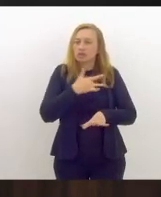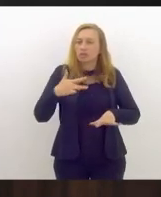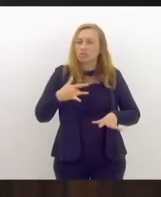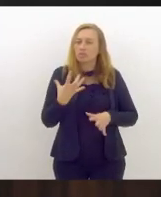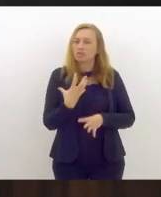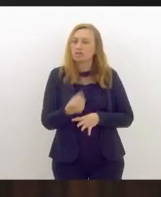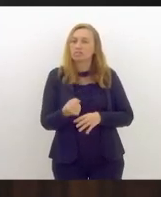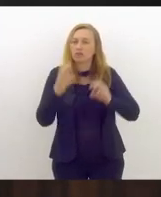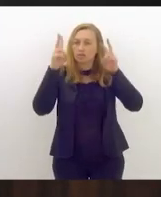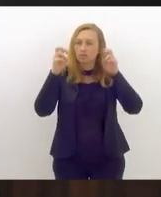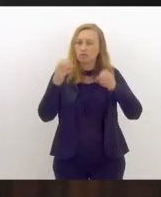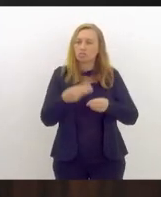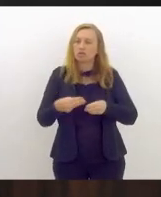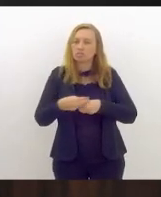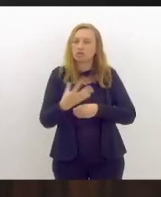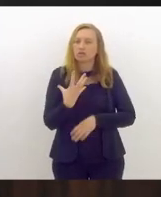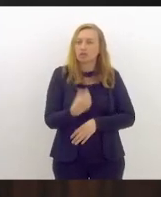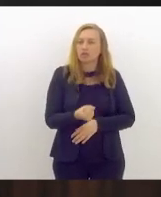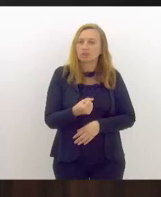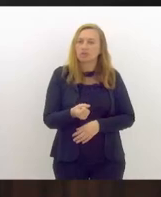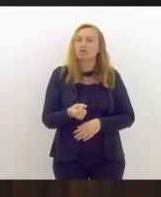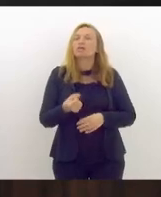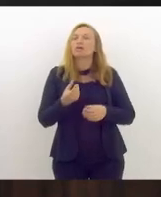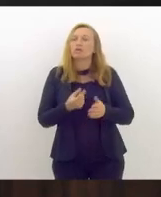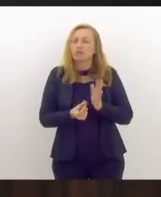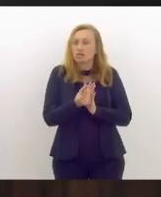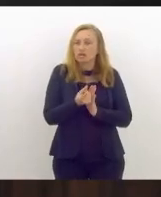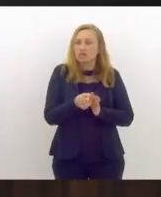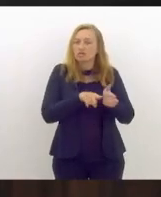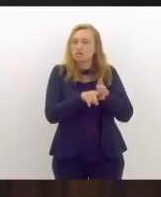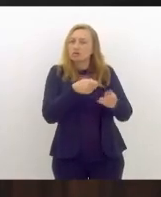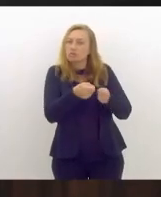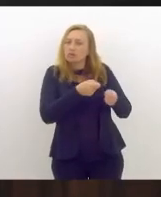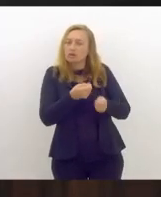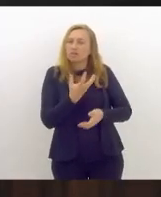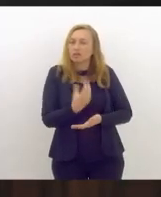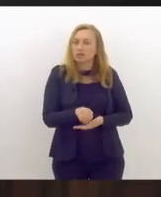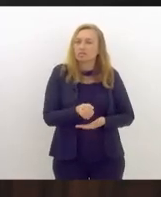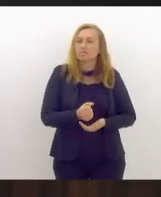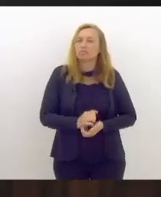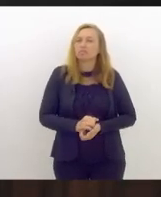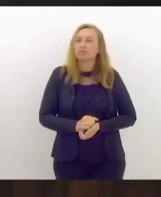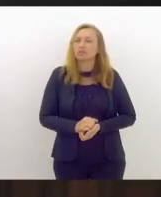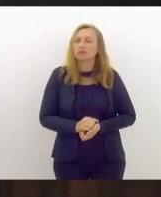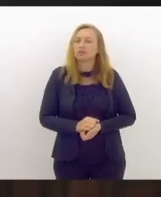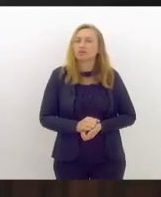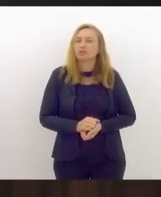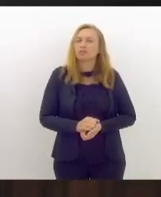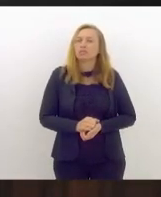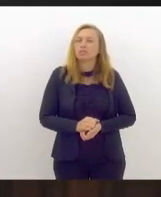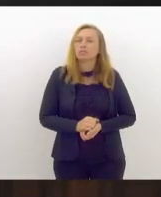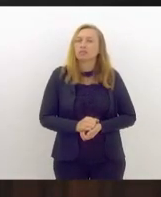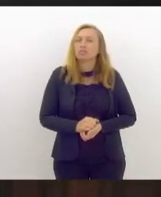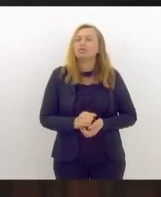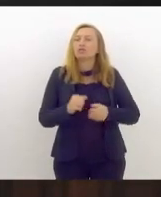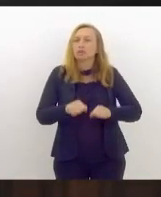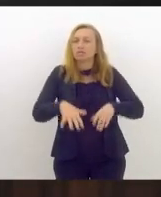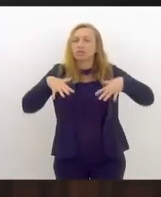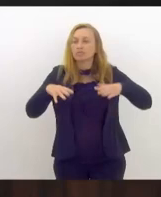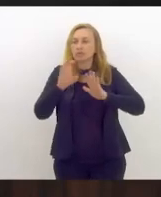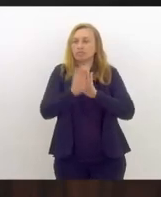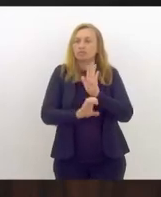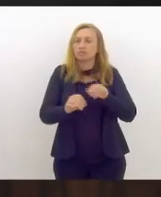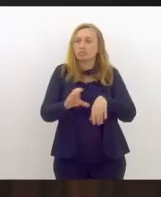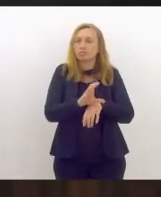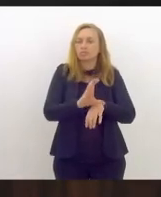favorável. De assuntos municipais, desenvolvimento regional favorável. De orçamento, finanças, fiscalização financeira e controle favorável. Novos pareceres das emendas de plenário da Comissão de